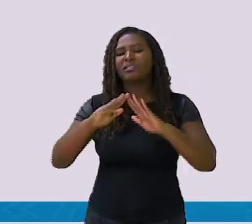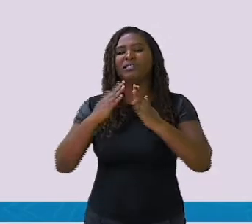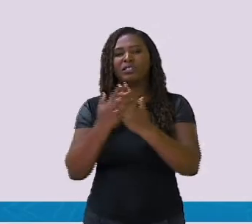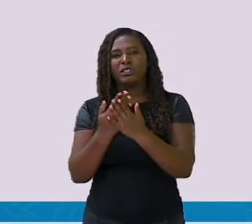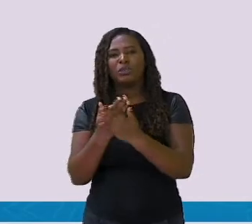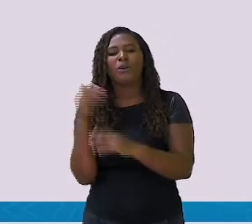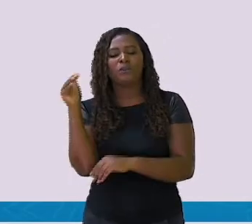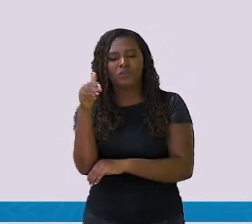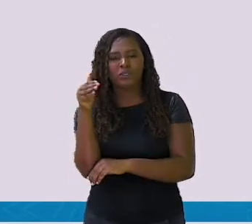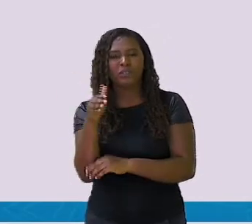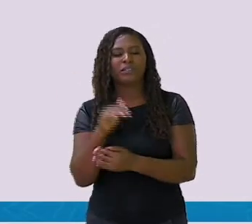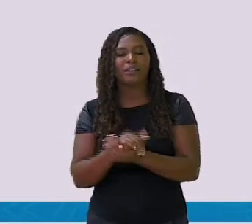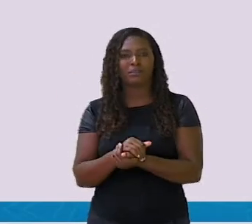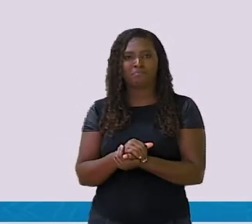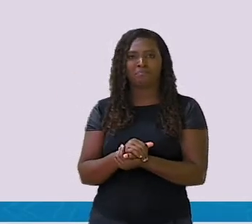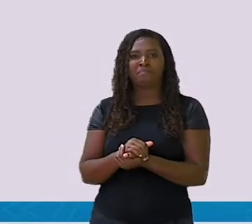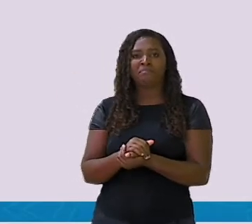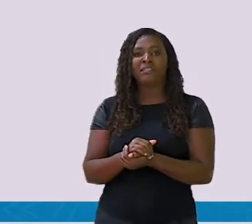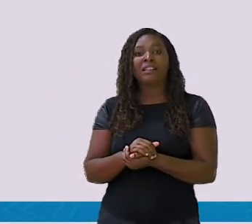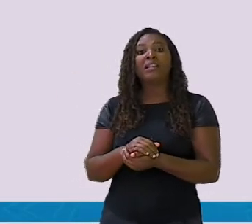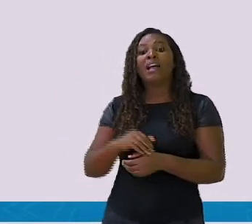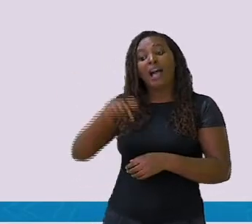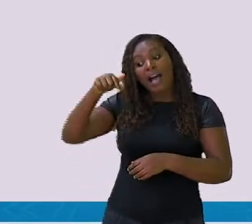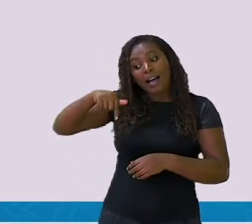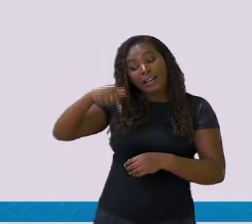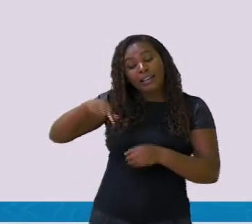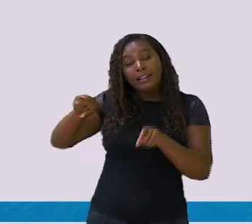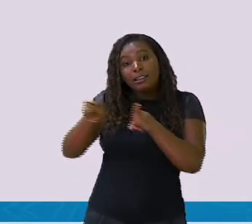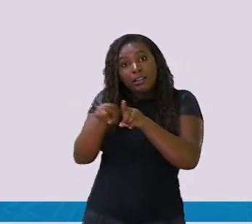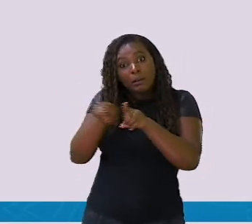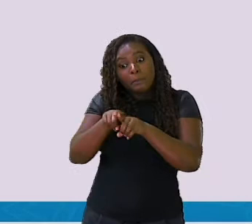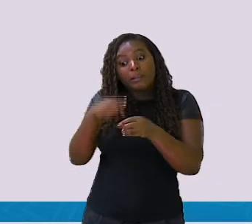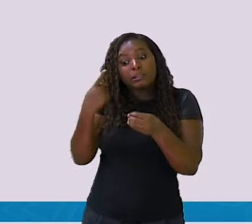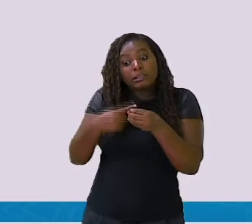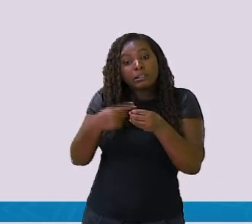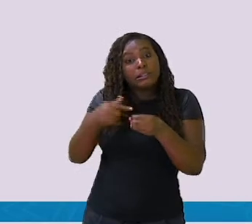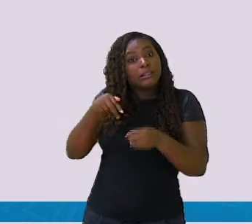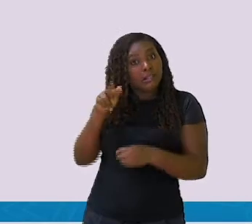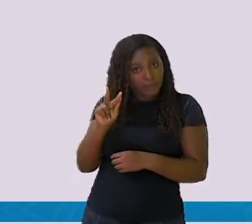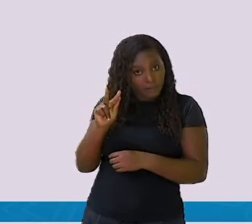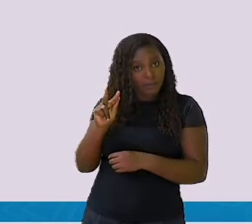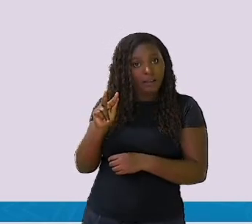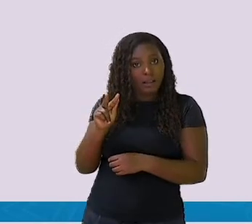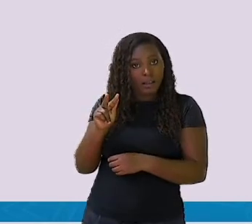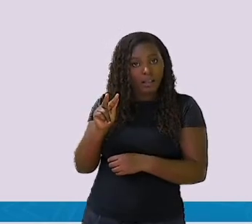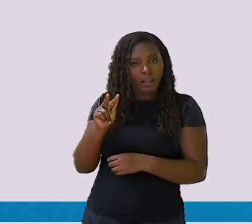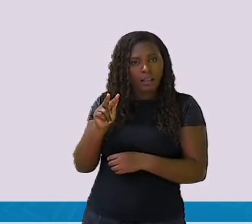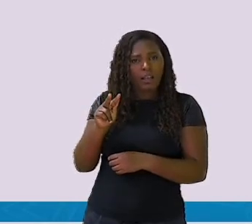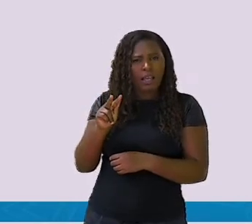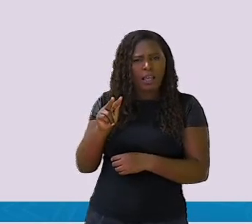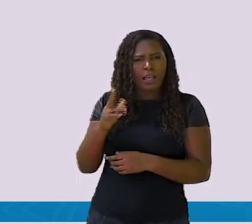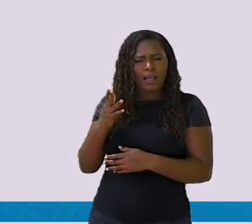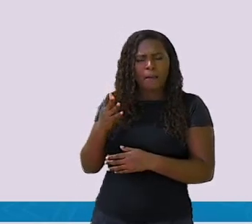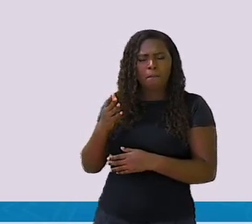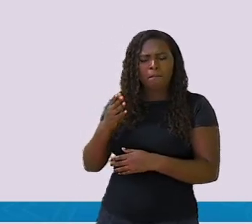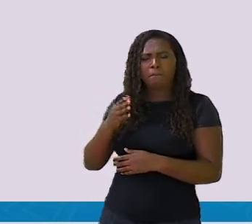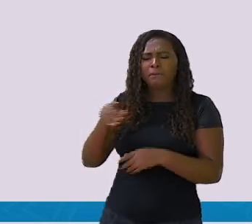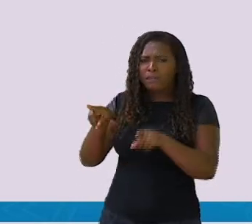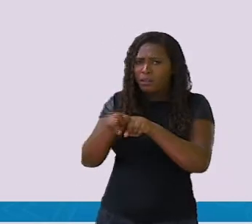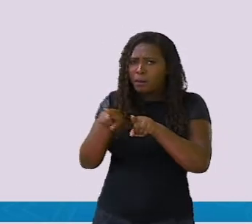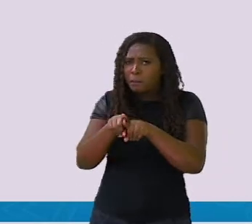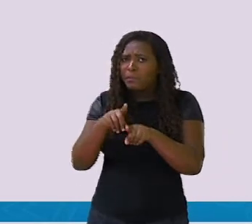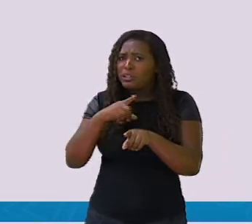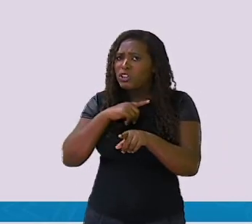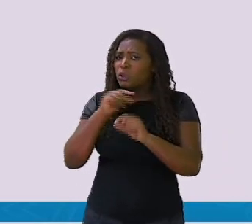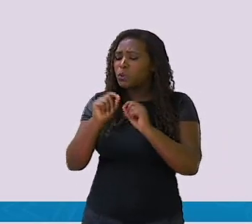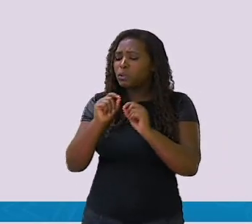Governador Valadares a gente também viveu, toda a sociedade ainda há tão pouco tempo atrás, tinha sim escolas